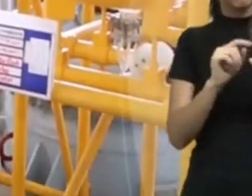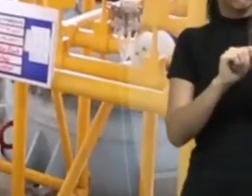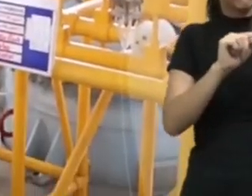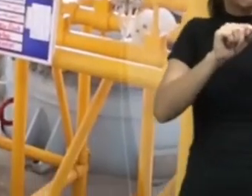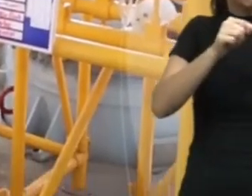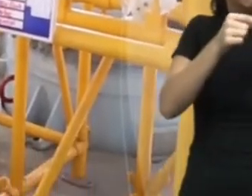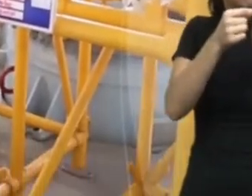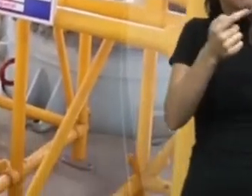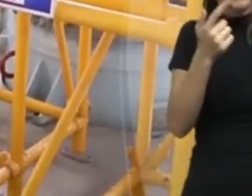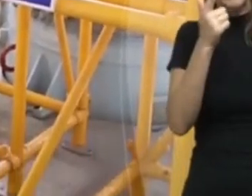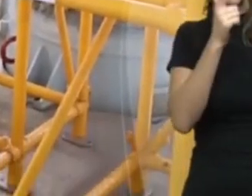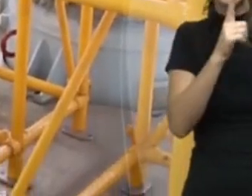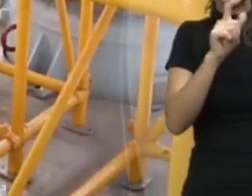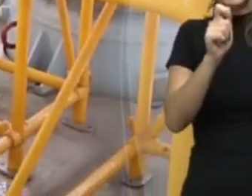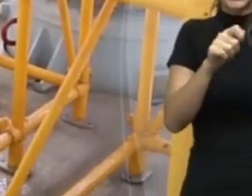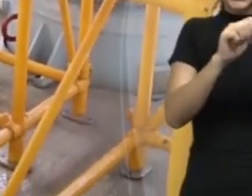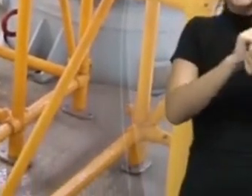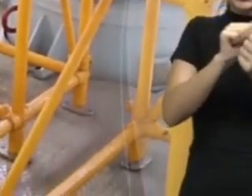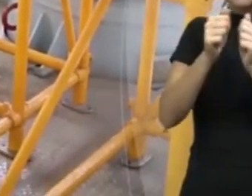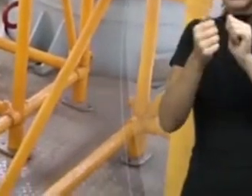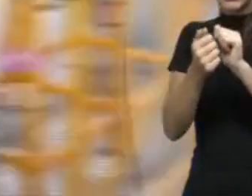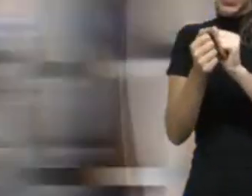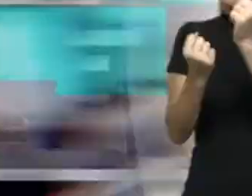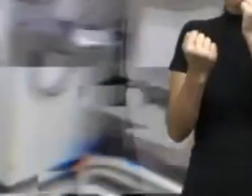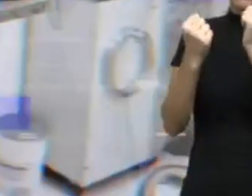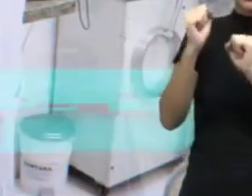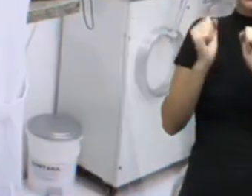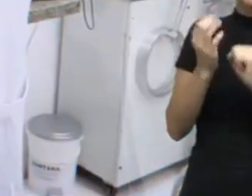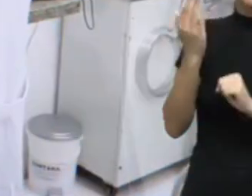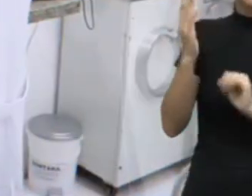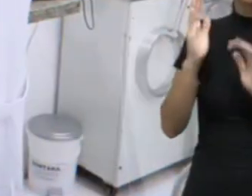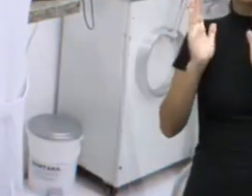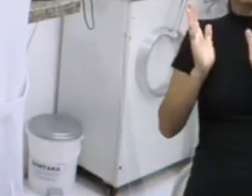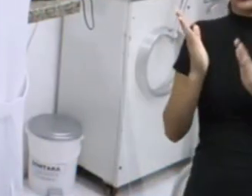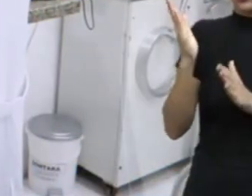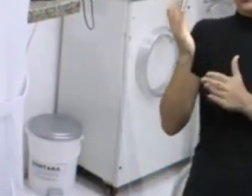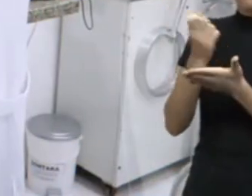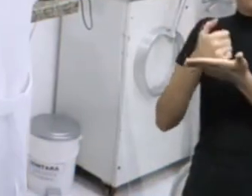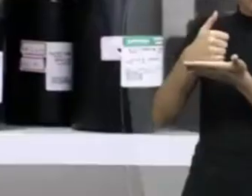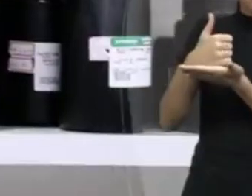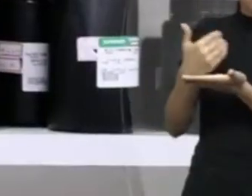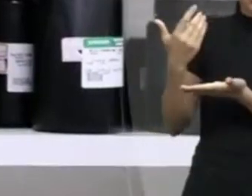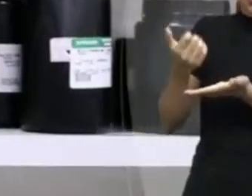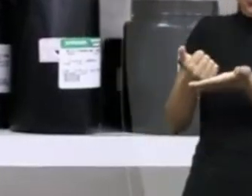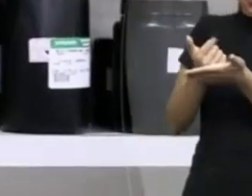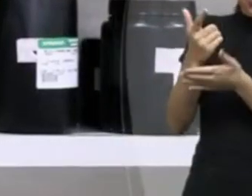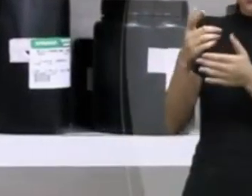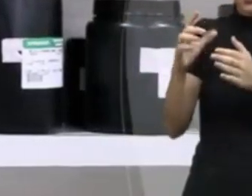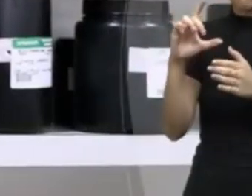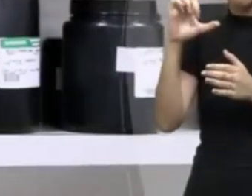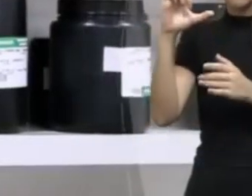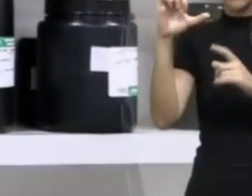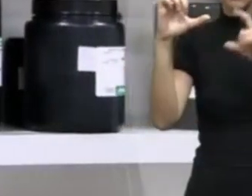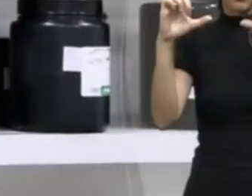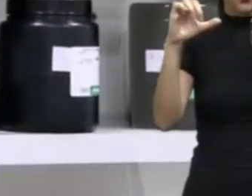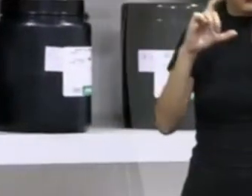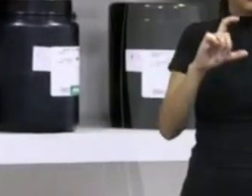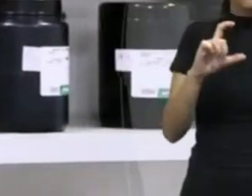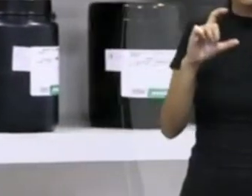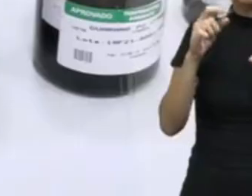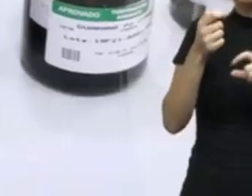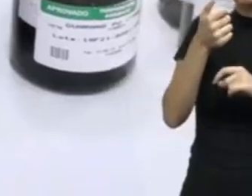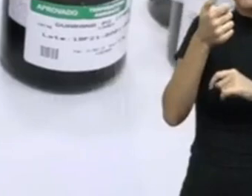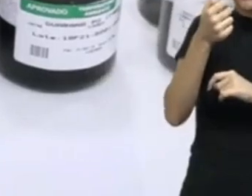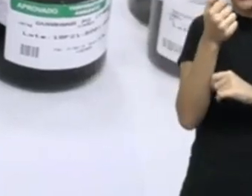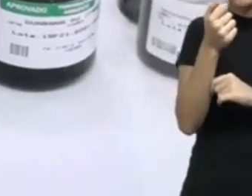para garantir que seja adaptável ao maquinário. Já uma farmácia magistral compra matéria-prima em pequenas quantidades, não